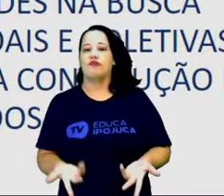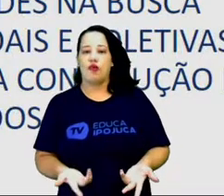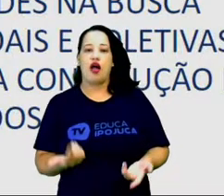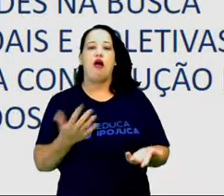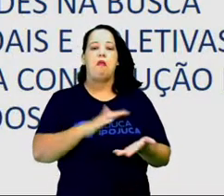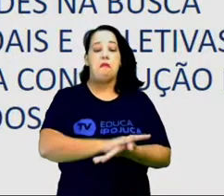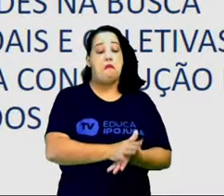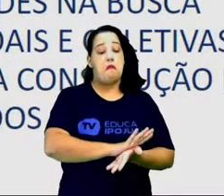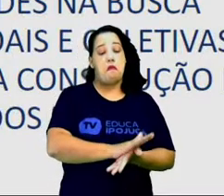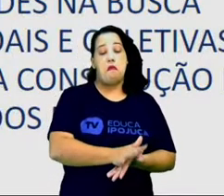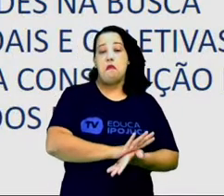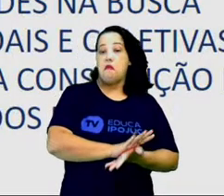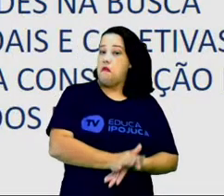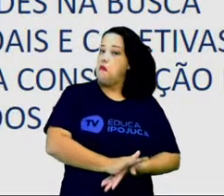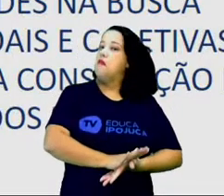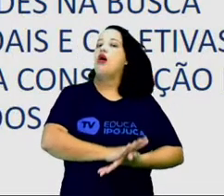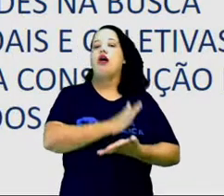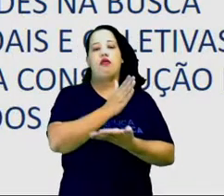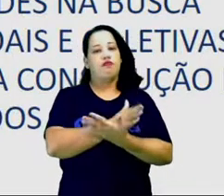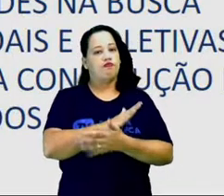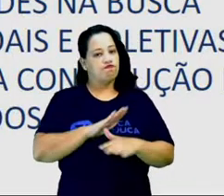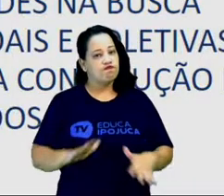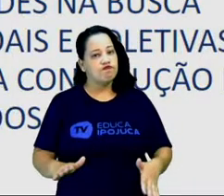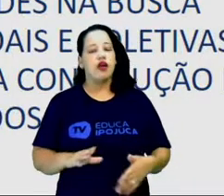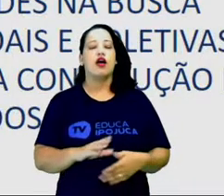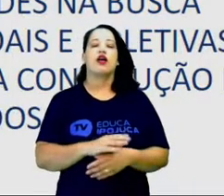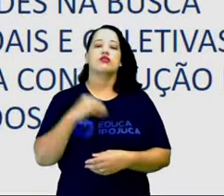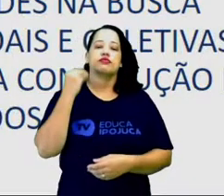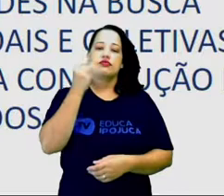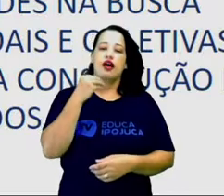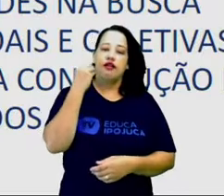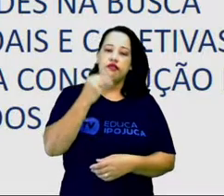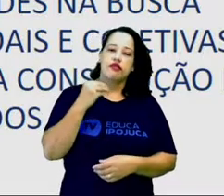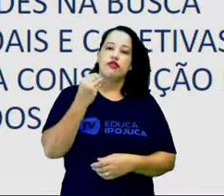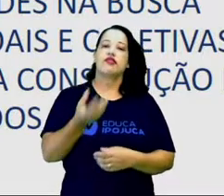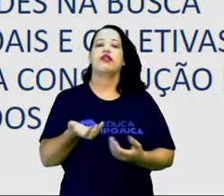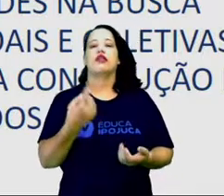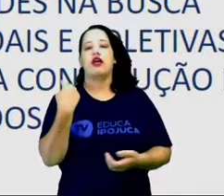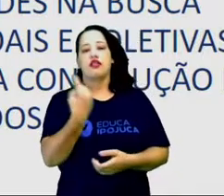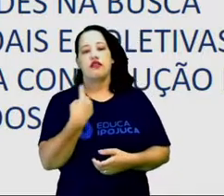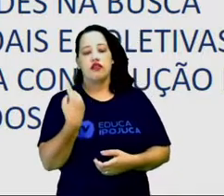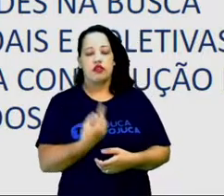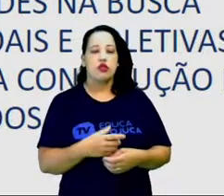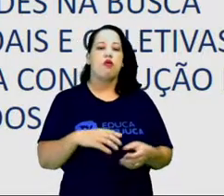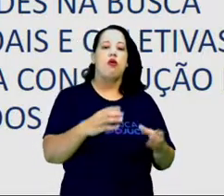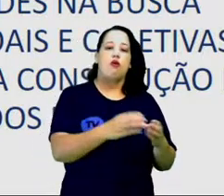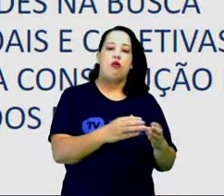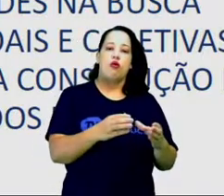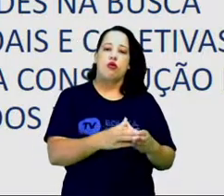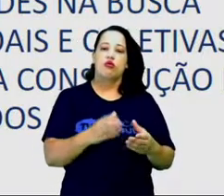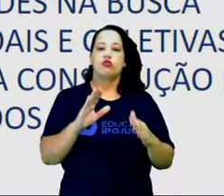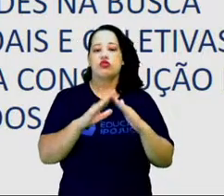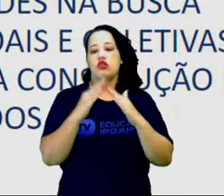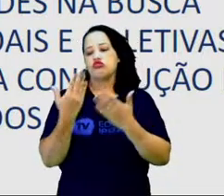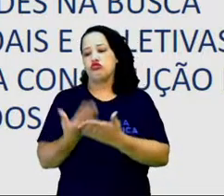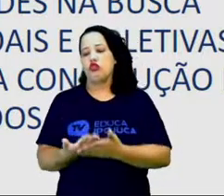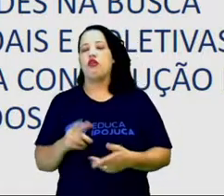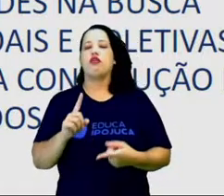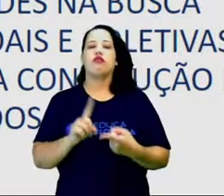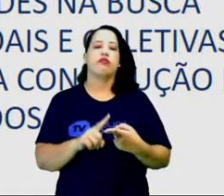do preconceito, as experiências pessoais e coletivas em dança vivenciadas na escola, como fonte